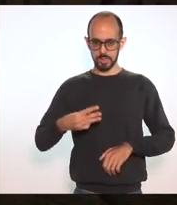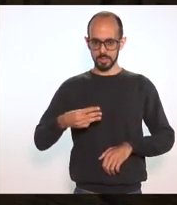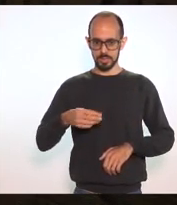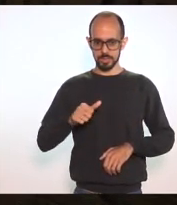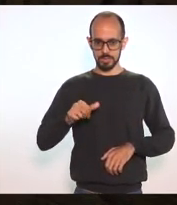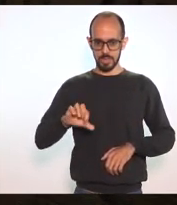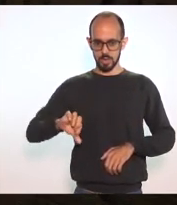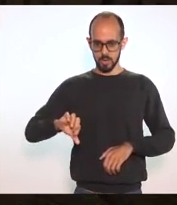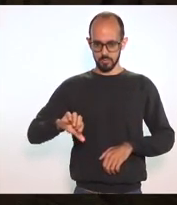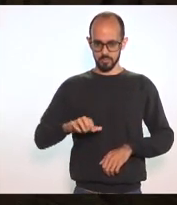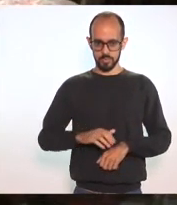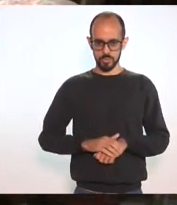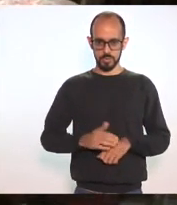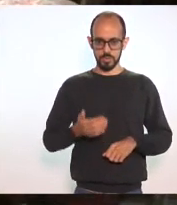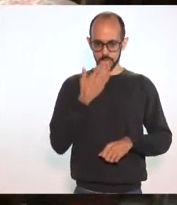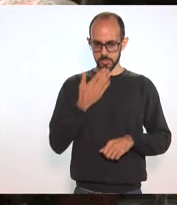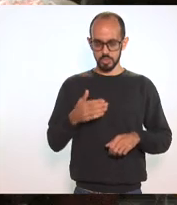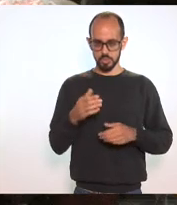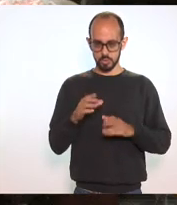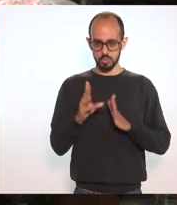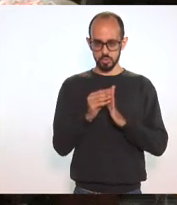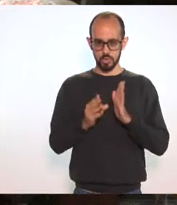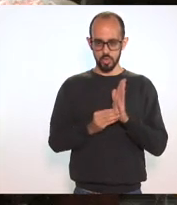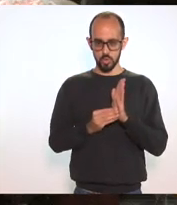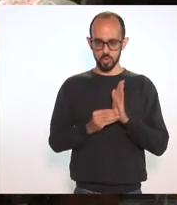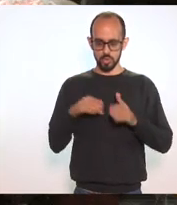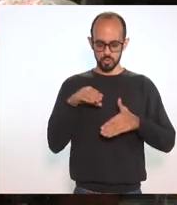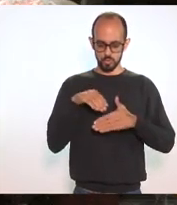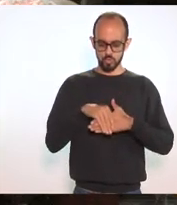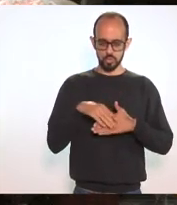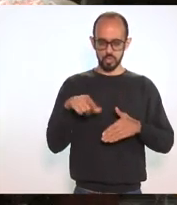Há sobre a mesa pedido de inclusão, projeto de lei